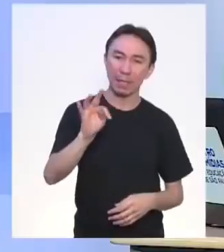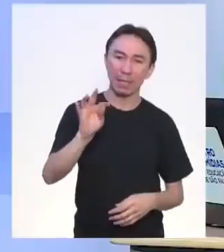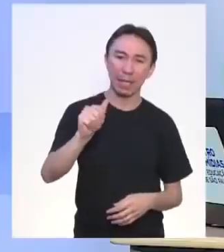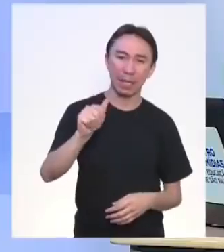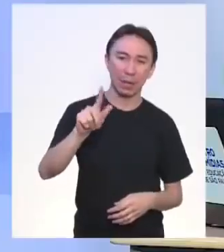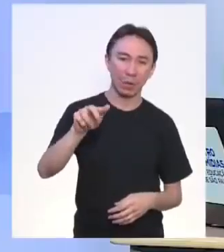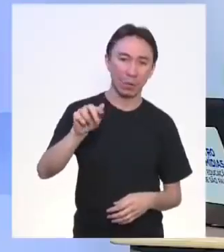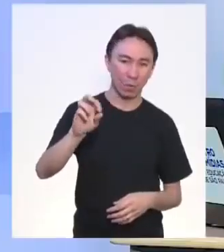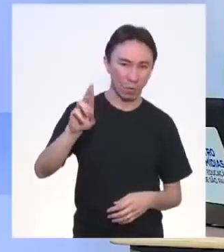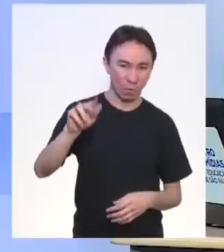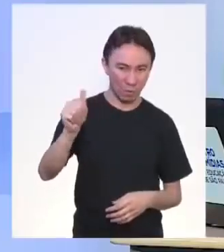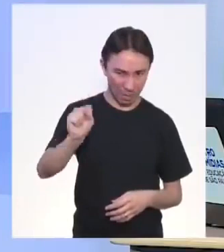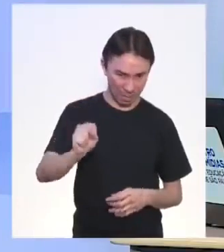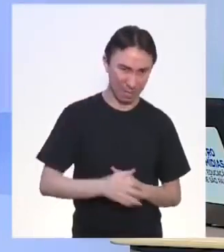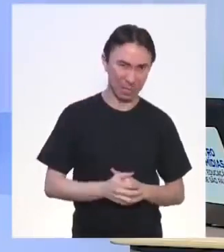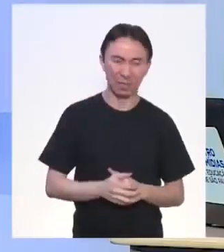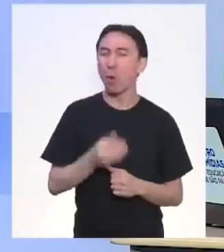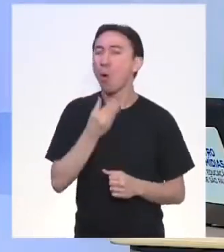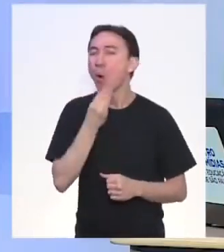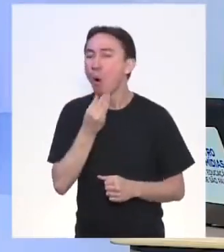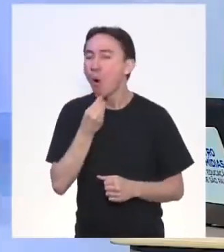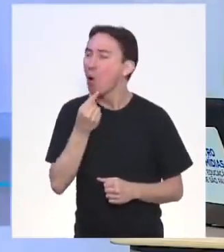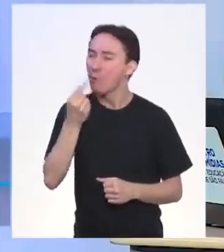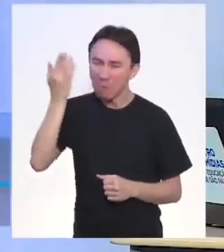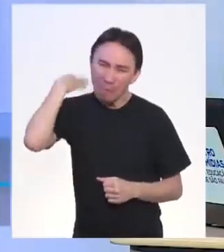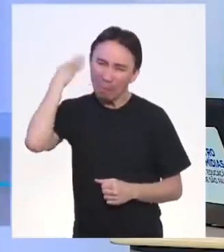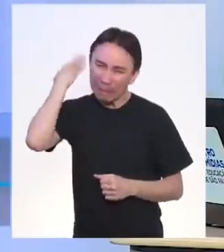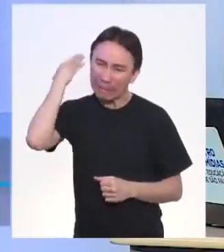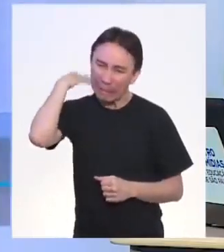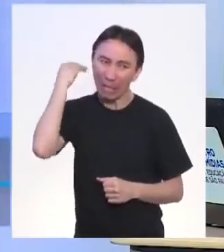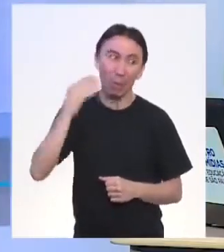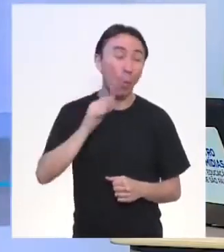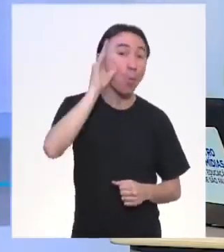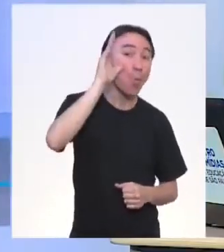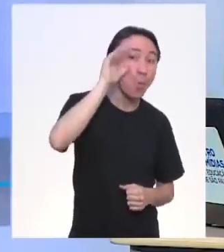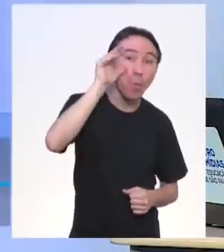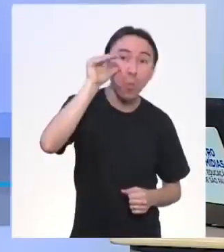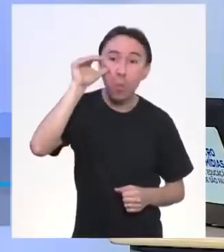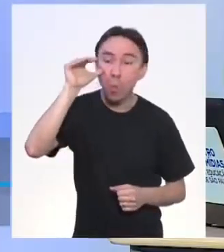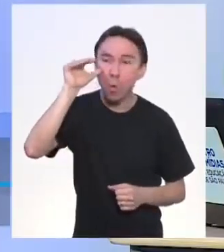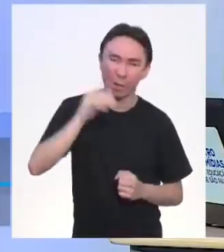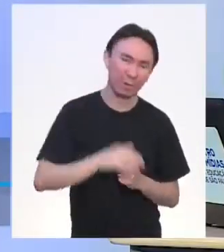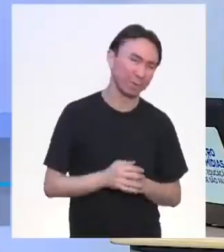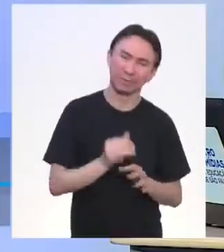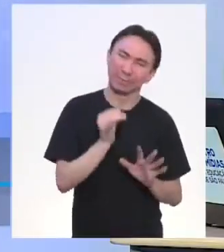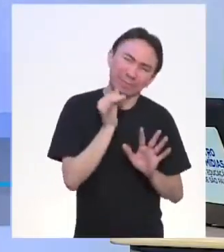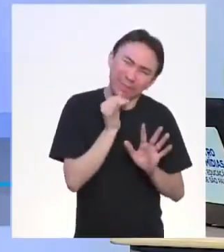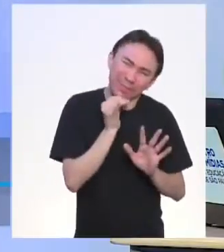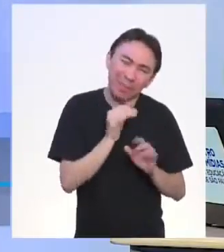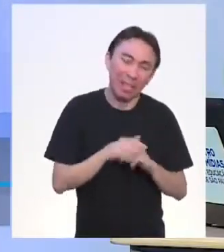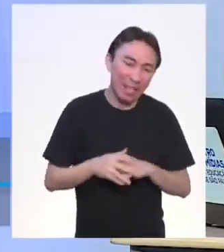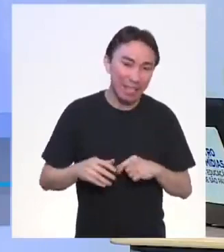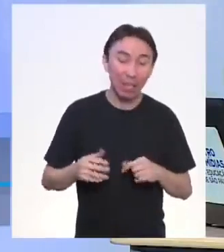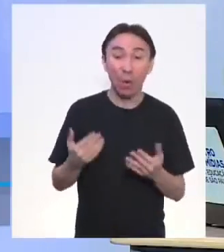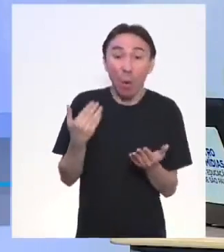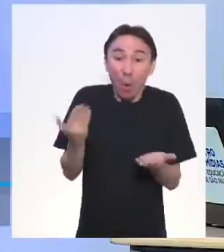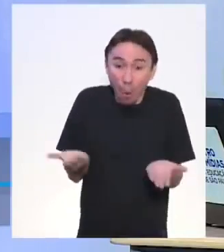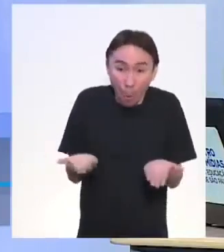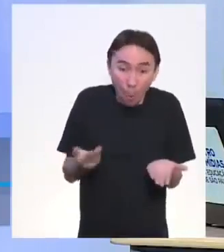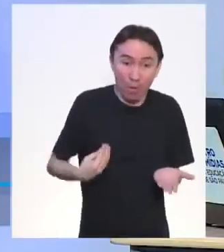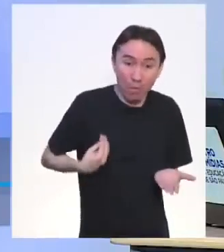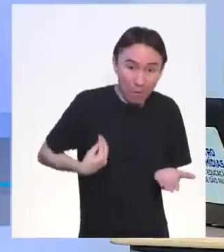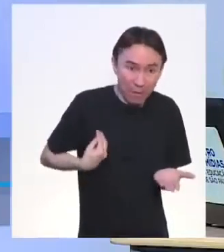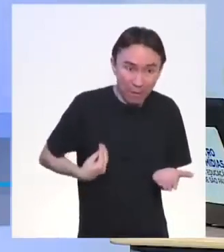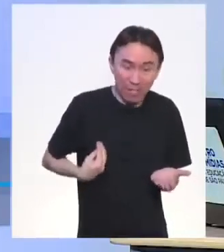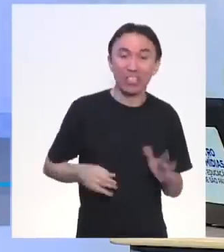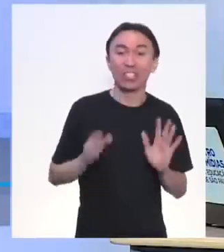Ele foi um homem muito curioso aí do passado. Se ele estivesse vivo, ele teria cerca de 2.600 anos, né?